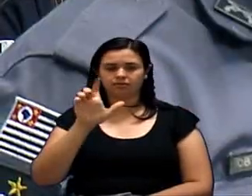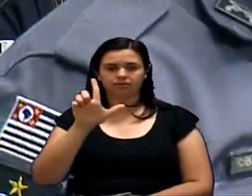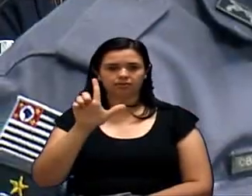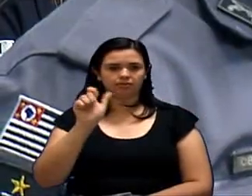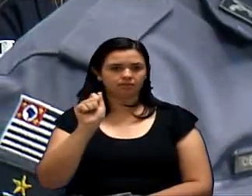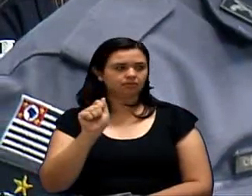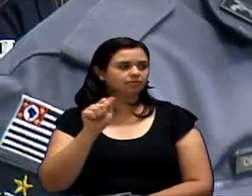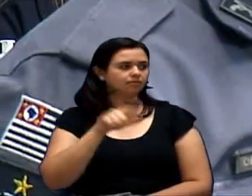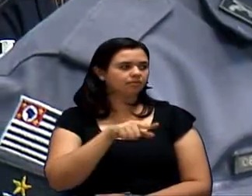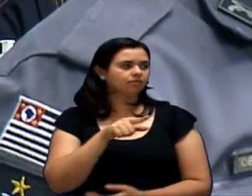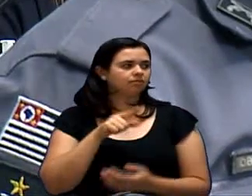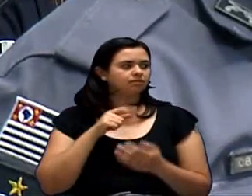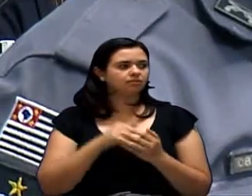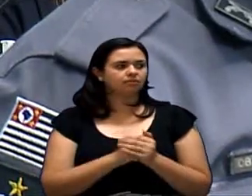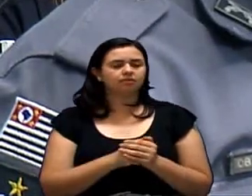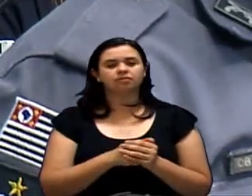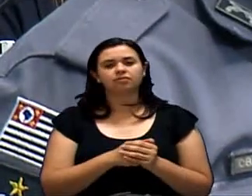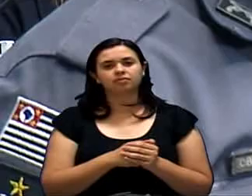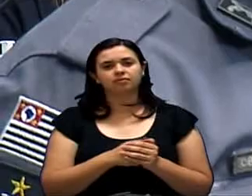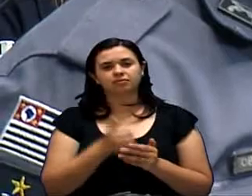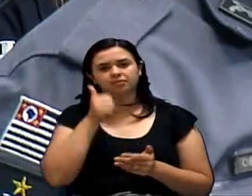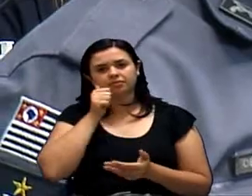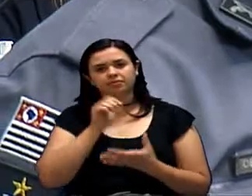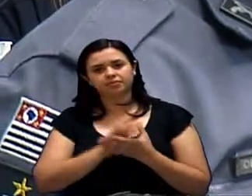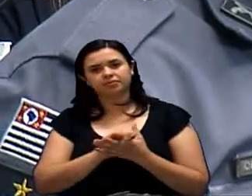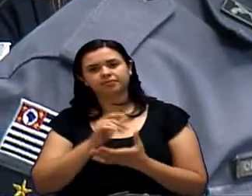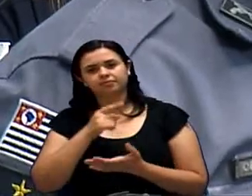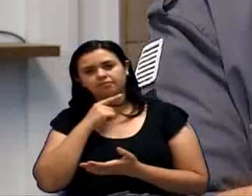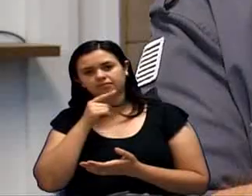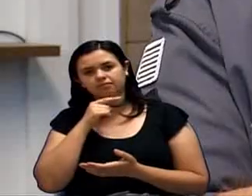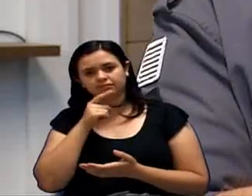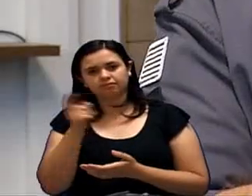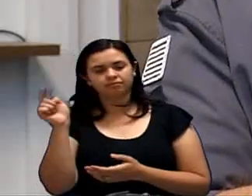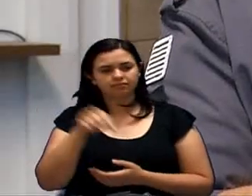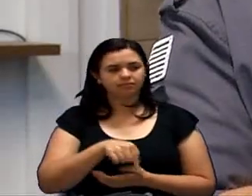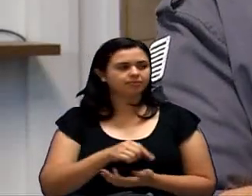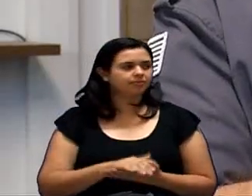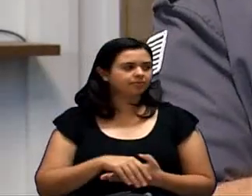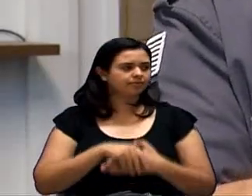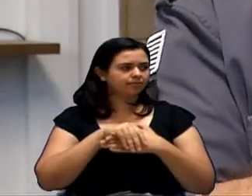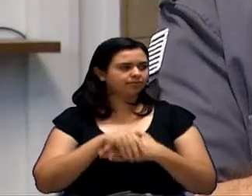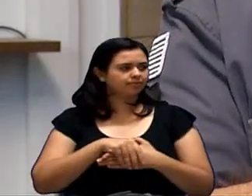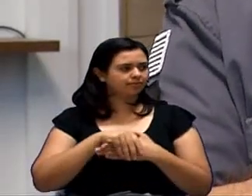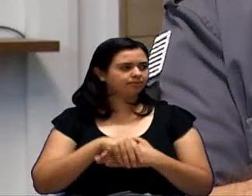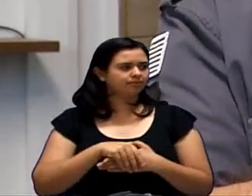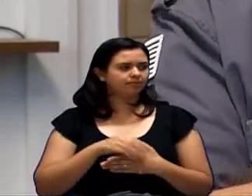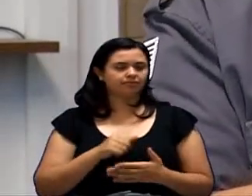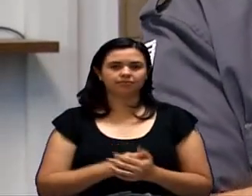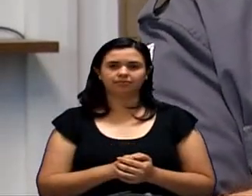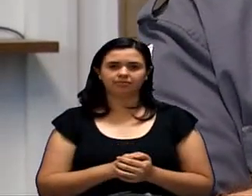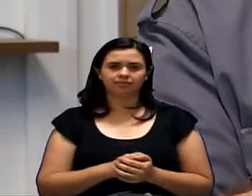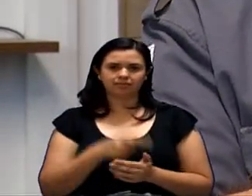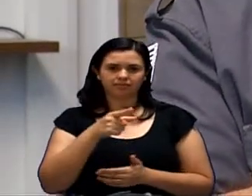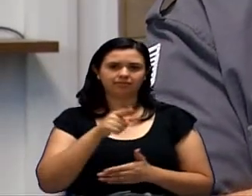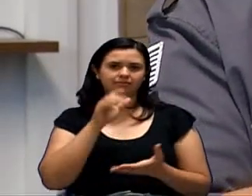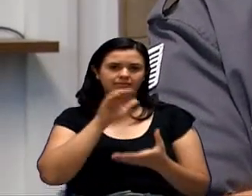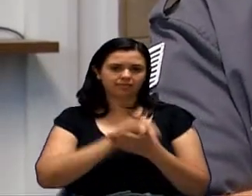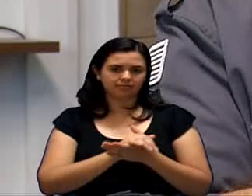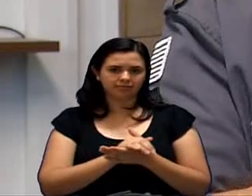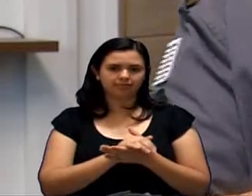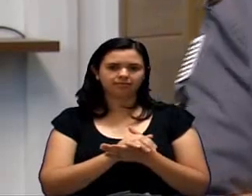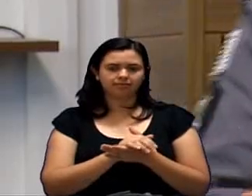parte profissional, mas ela queria vir, né? Deixo aqui o cumprimento. Recém-casados aqui, né? Parabéns, né,